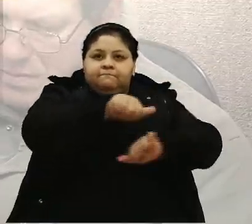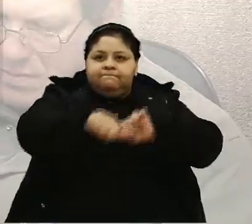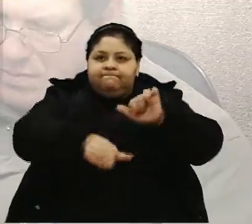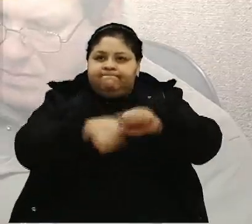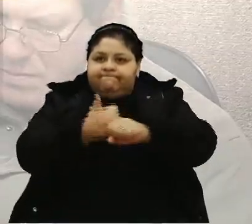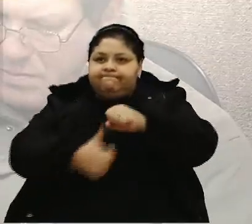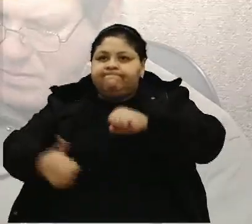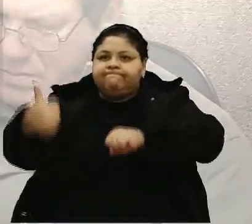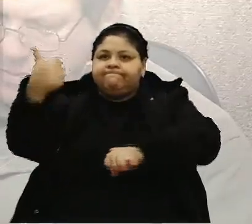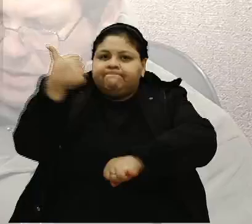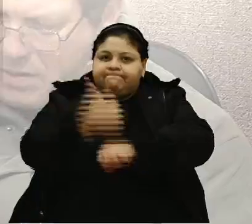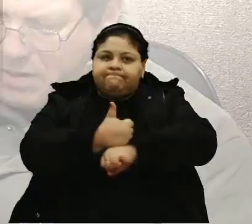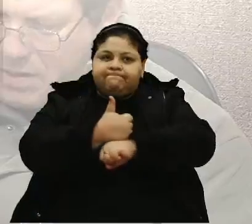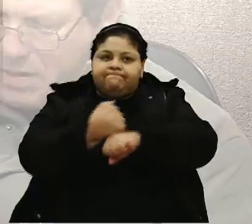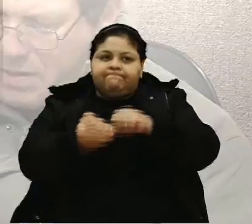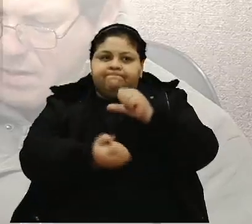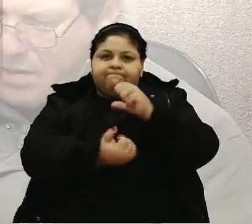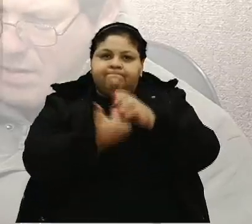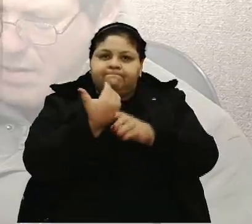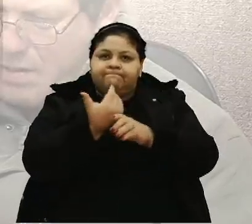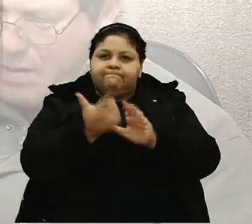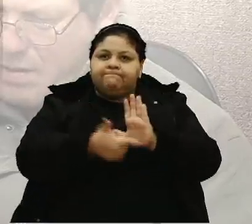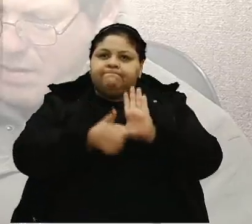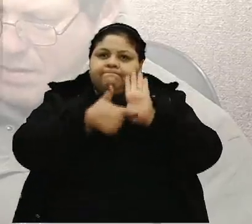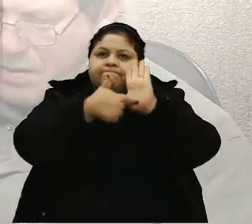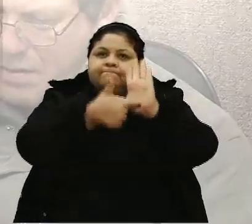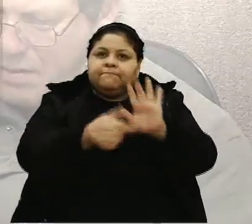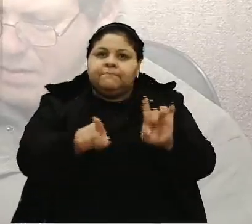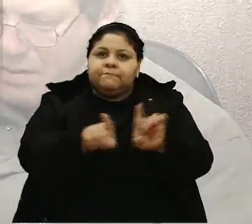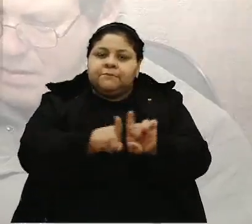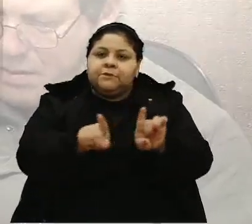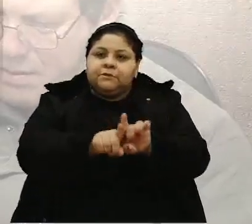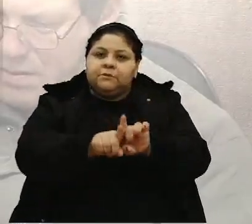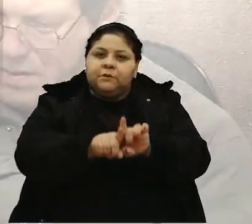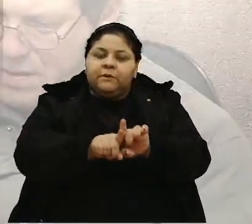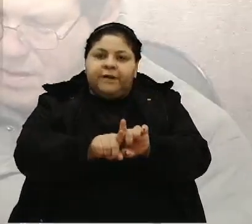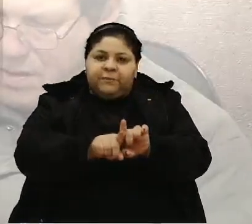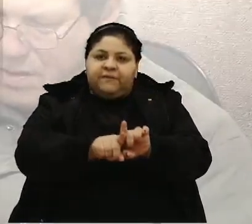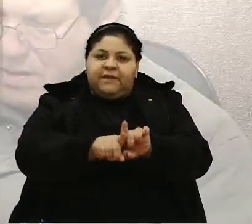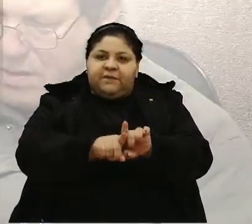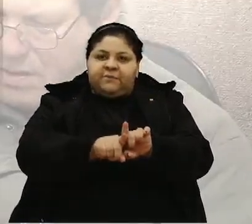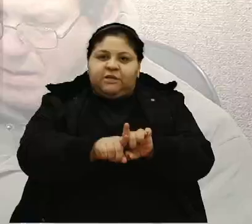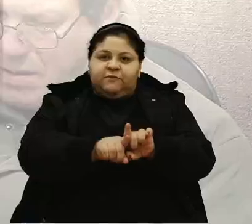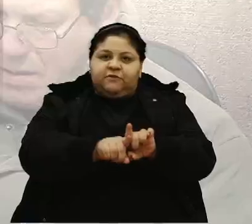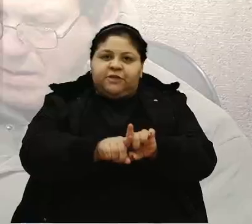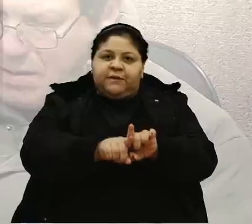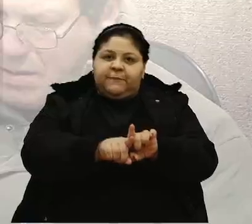inclusas pelo autor na apresentação do substitutivo